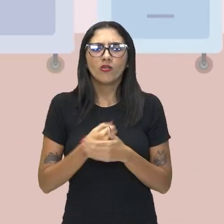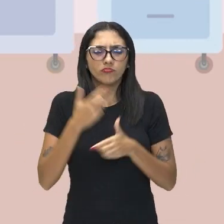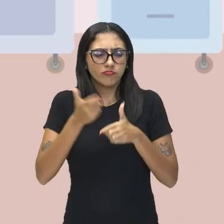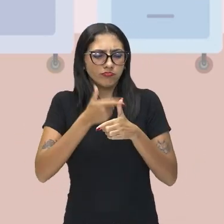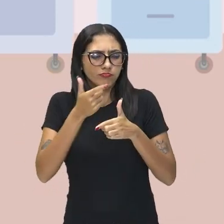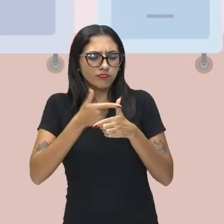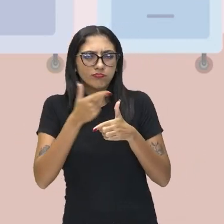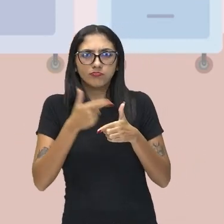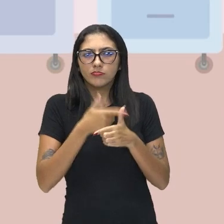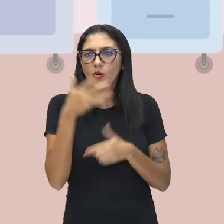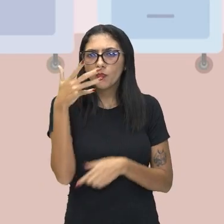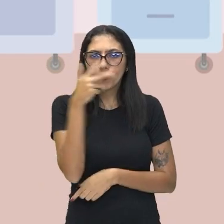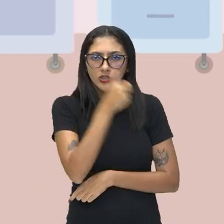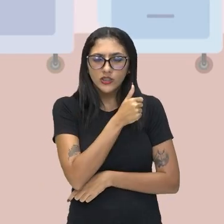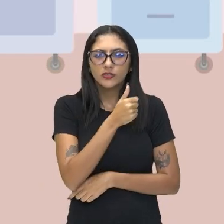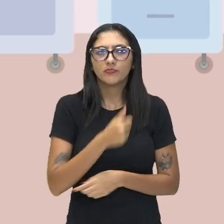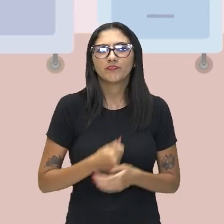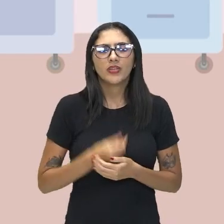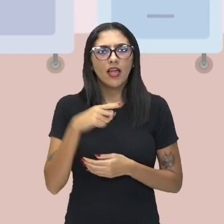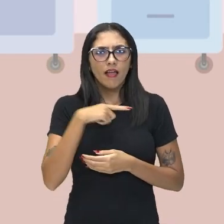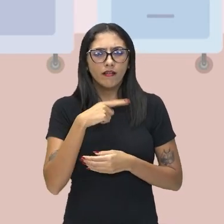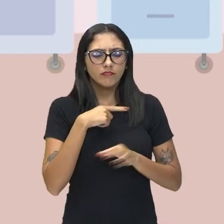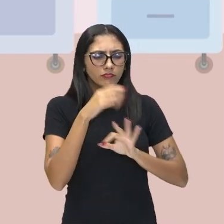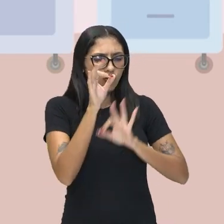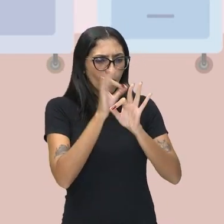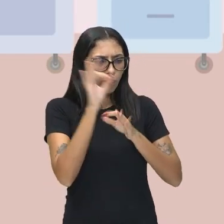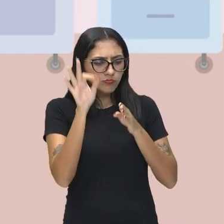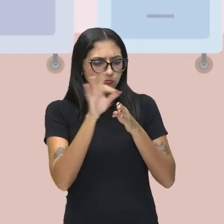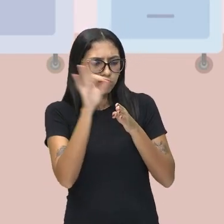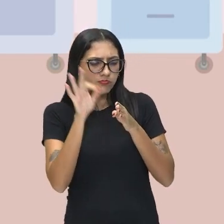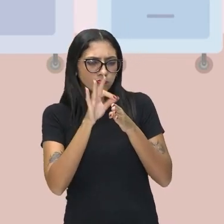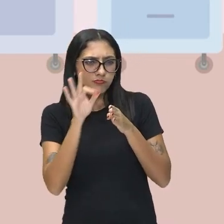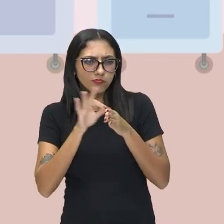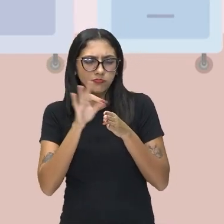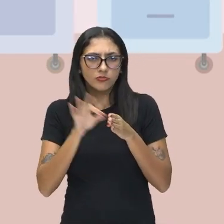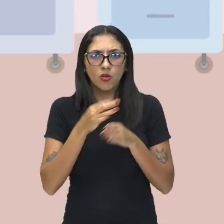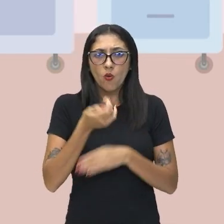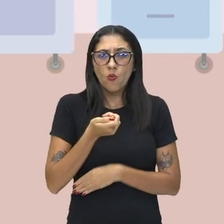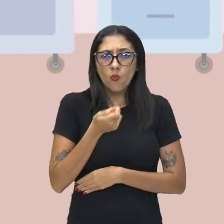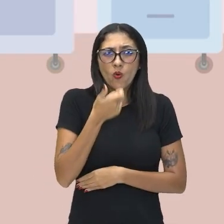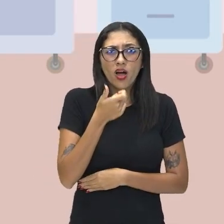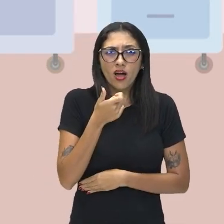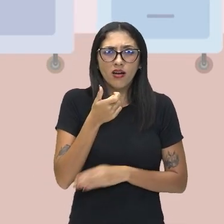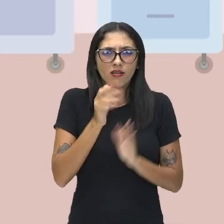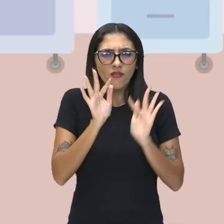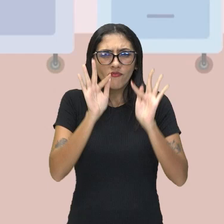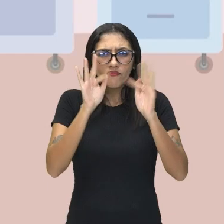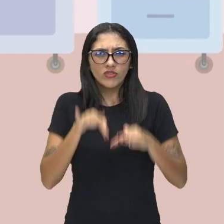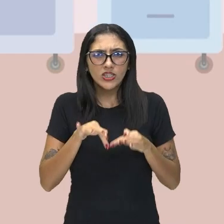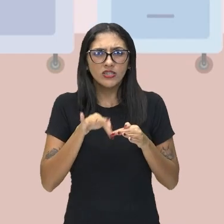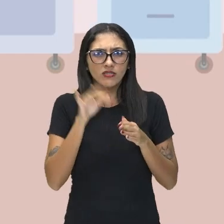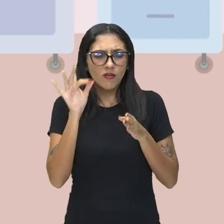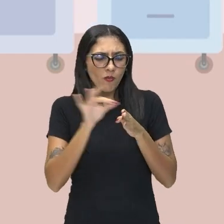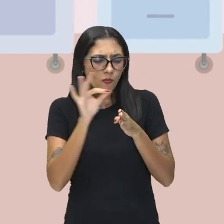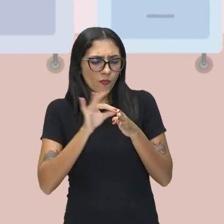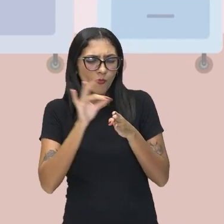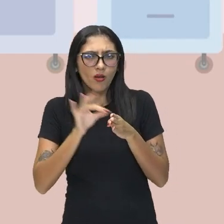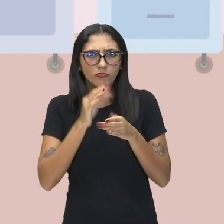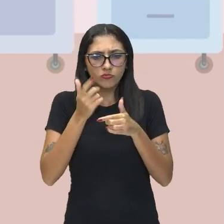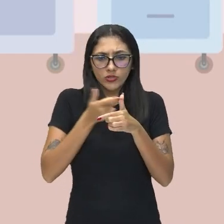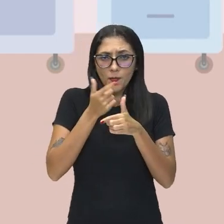engraxado. Estava justamente acabando de entremear o último fio da ponta dos